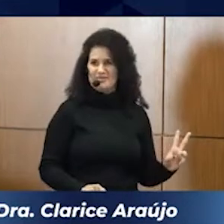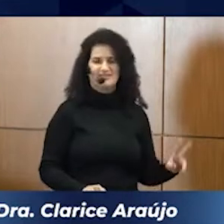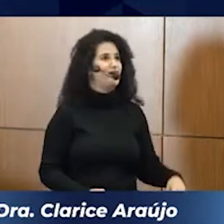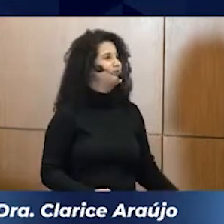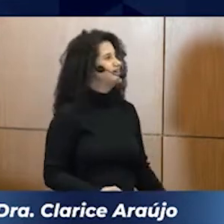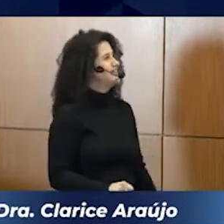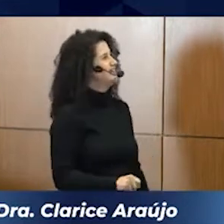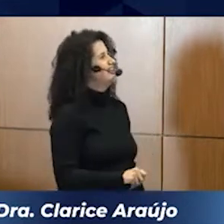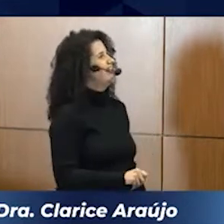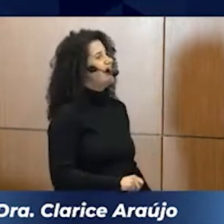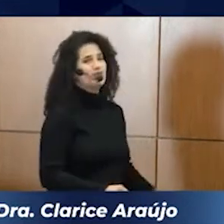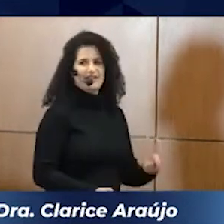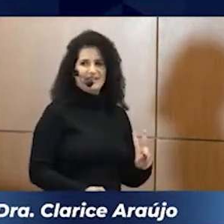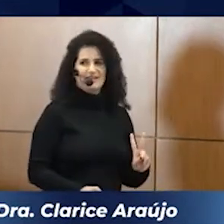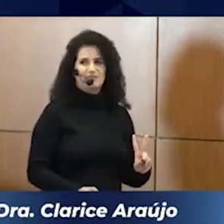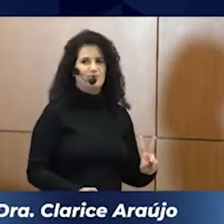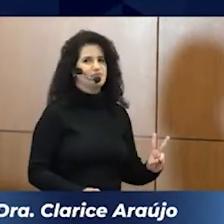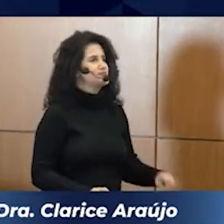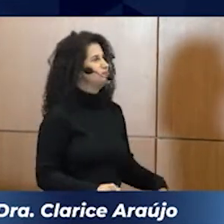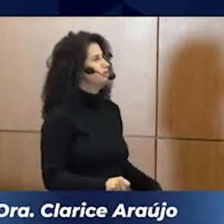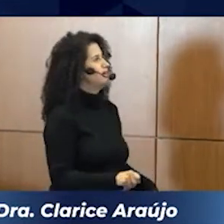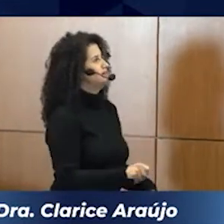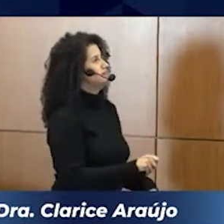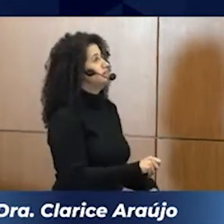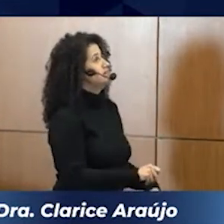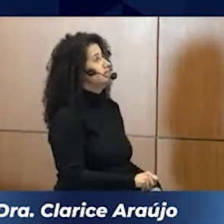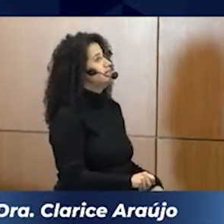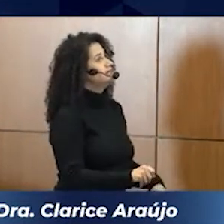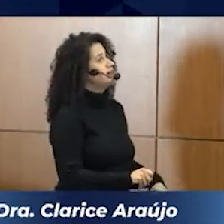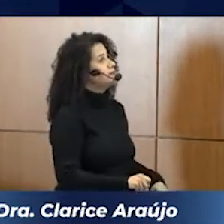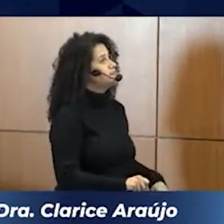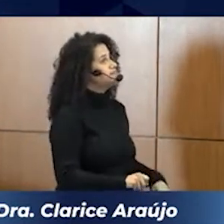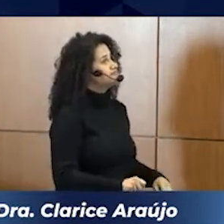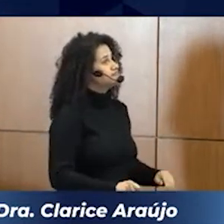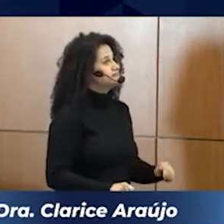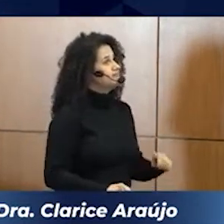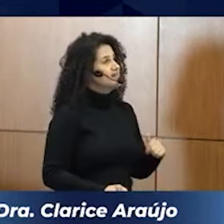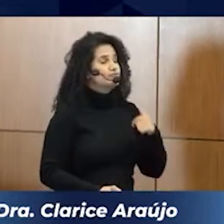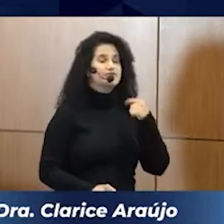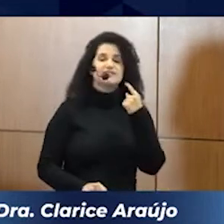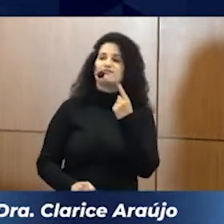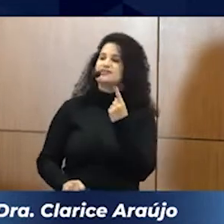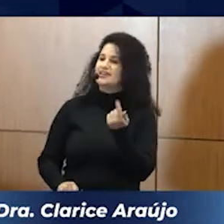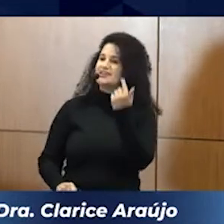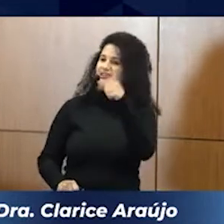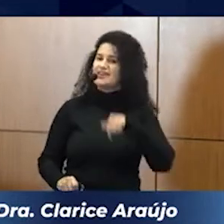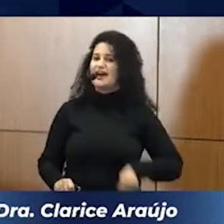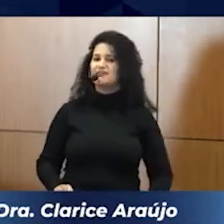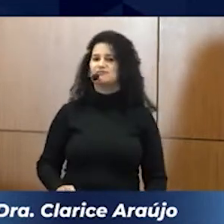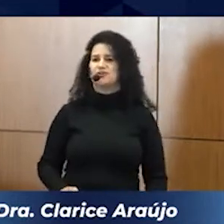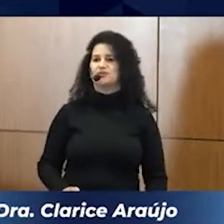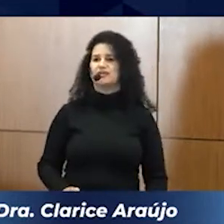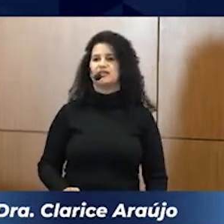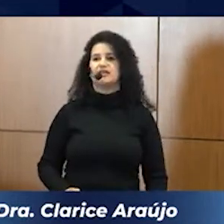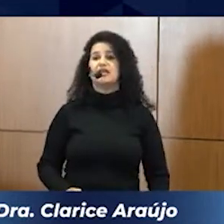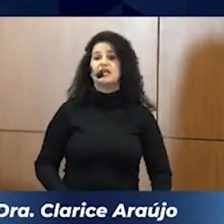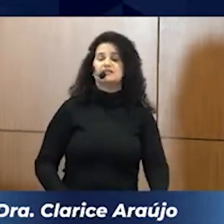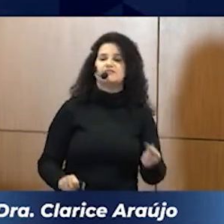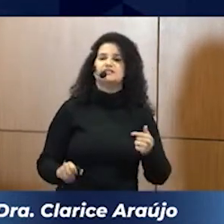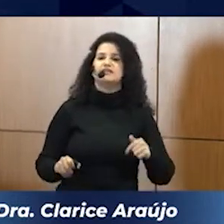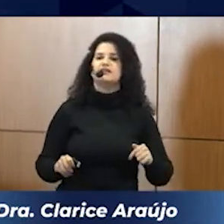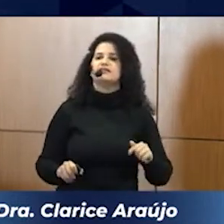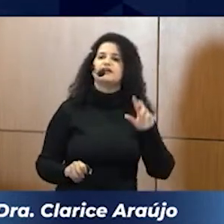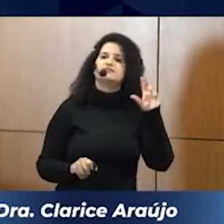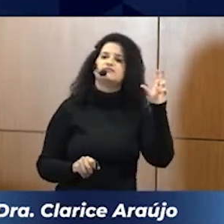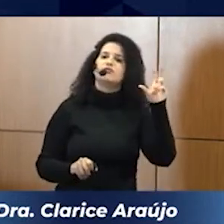Participação especial. Alguém ligando para a professora Marisa. Então, você vai se atentar, volta aqui,